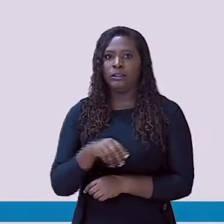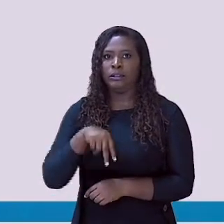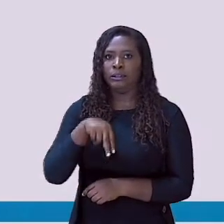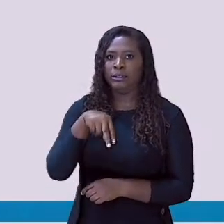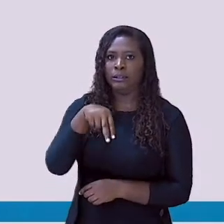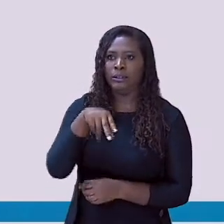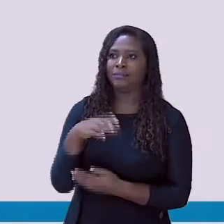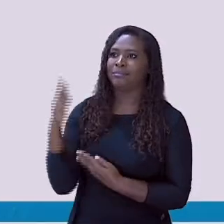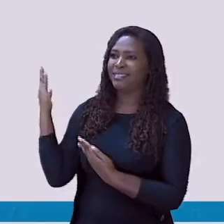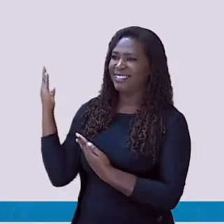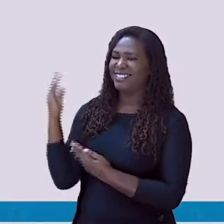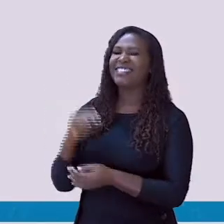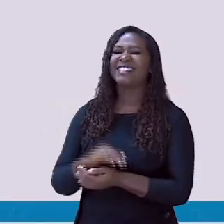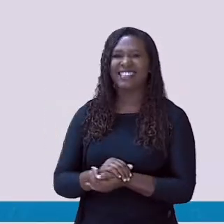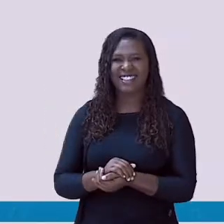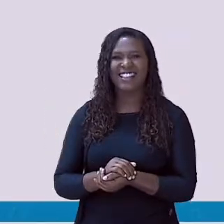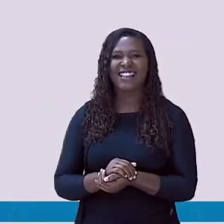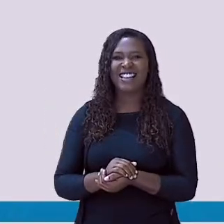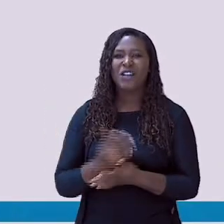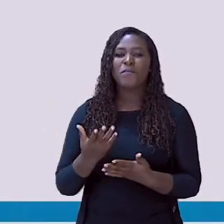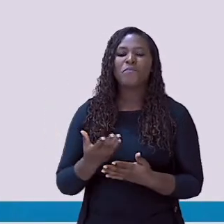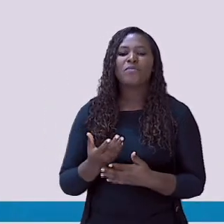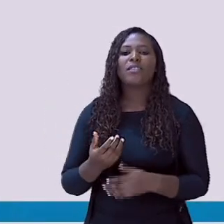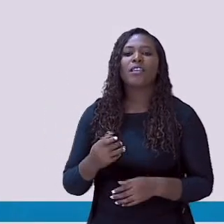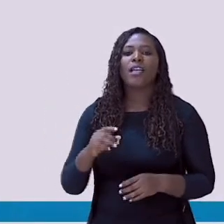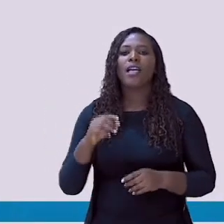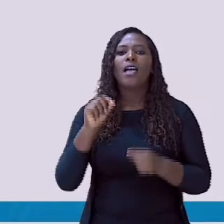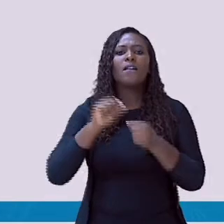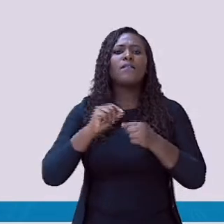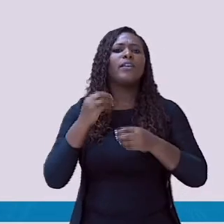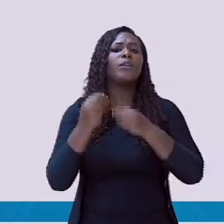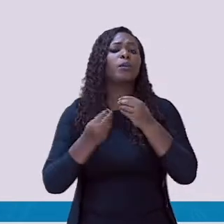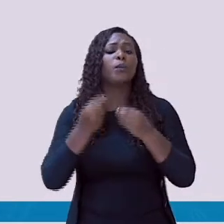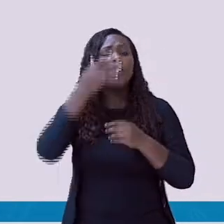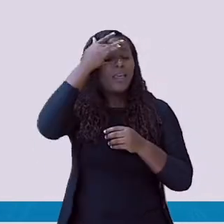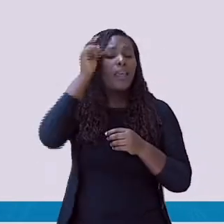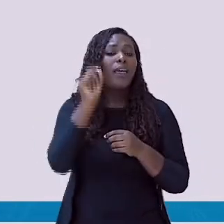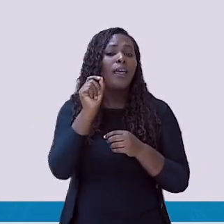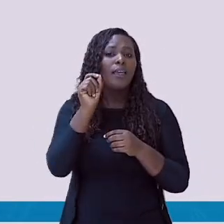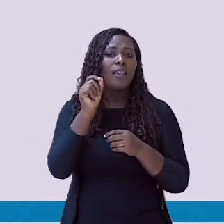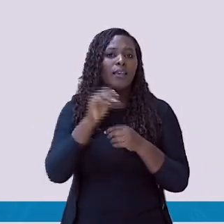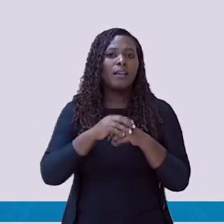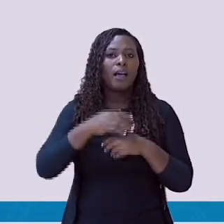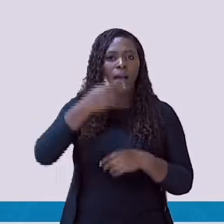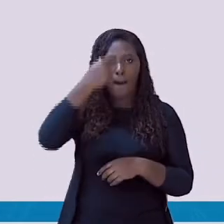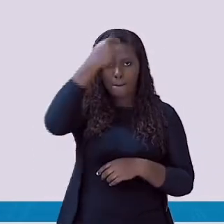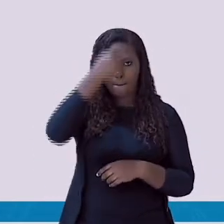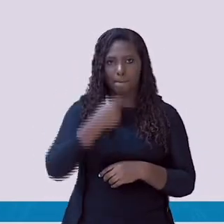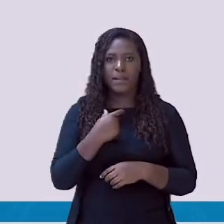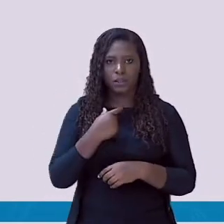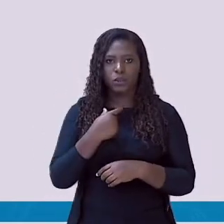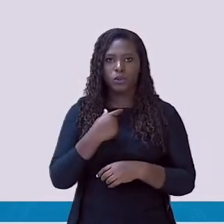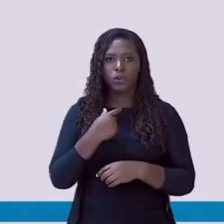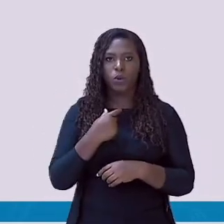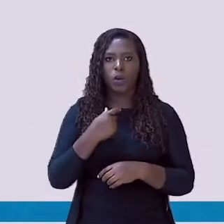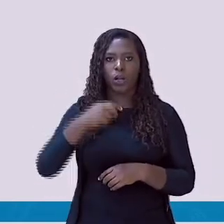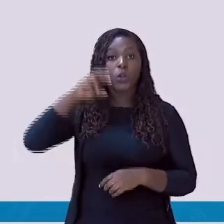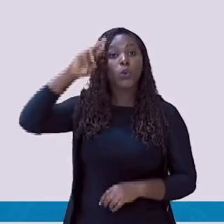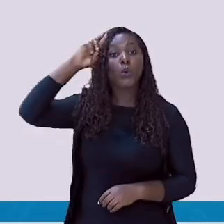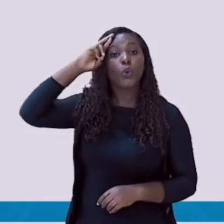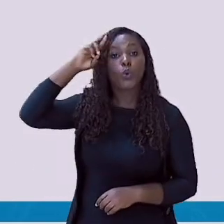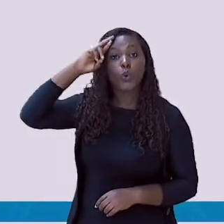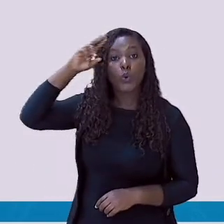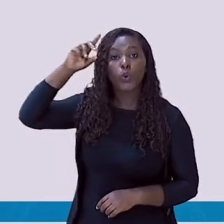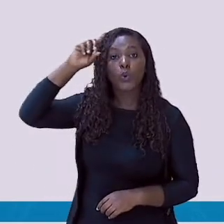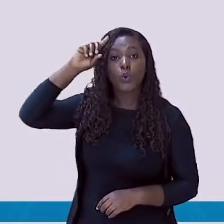empregador e pelo pretendente à vaga. O empregador, geralmente, a empresa que